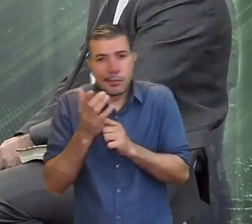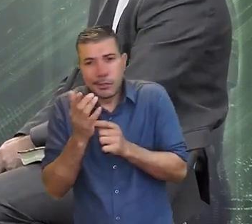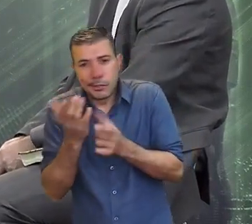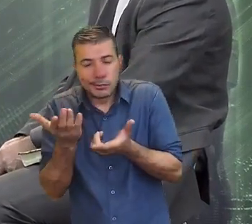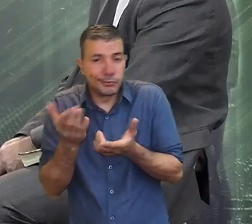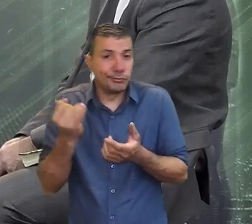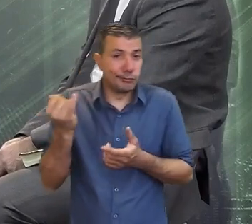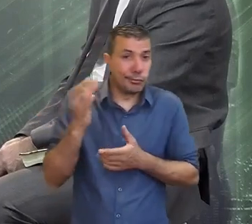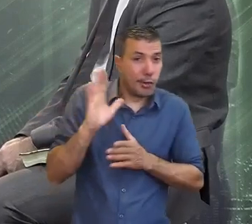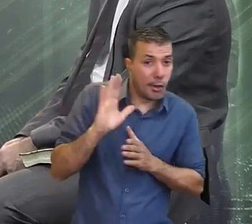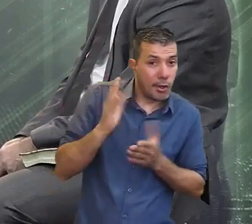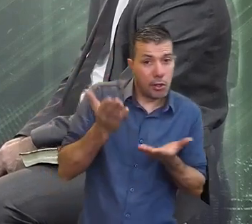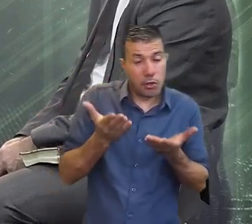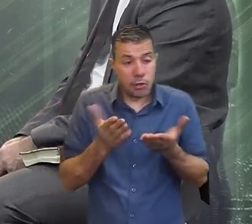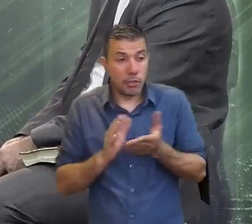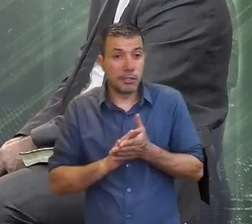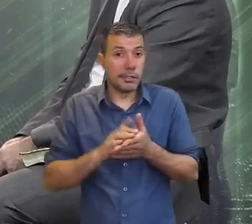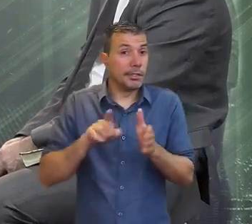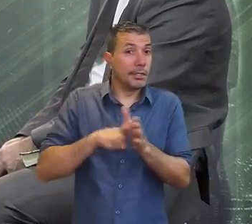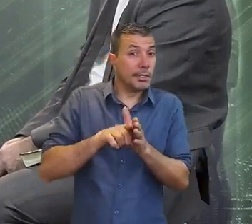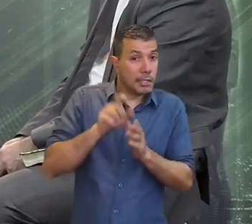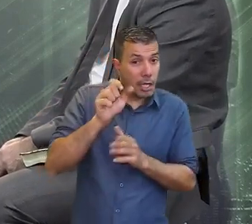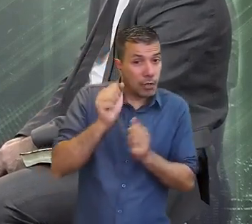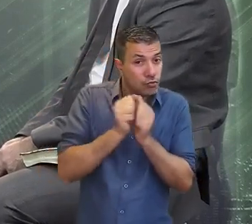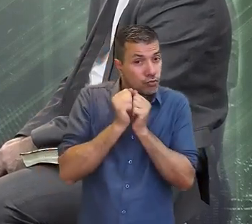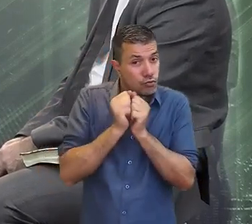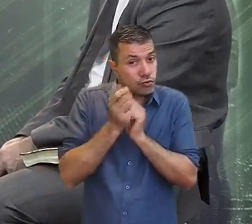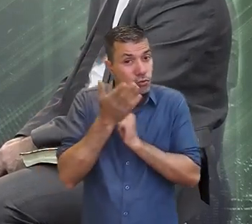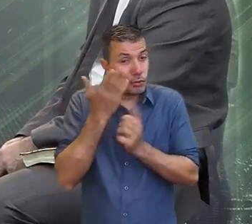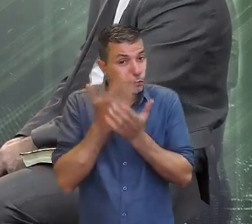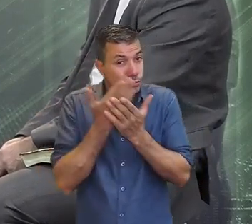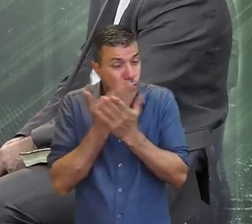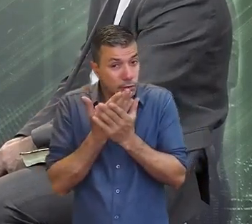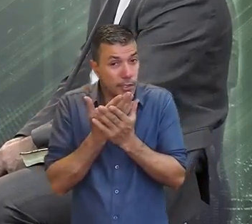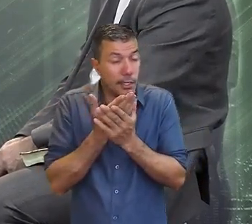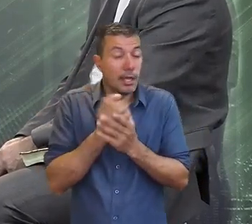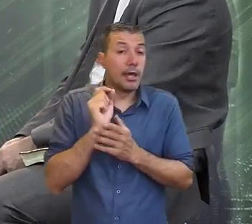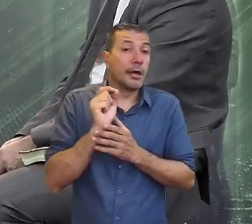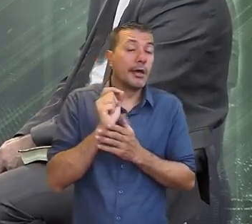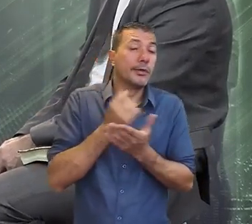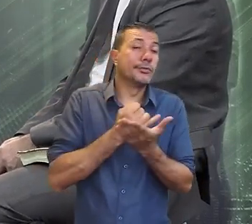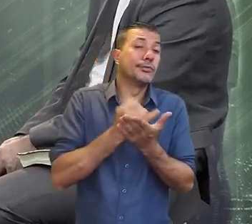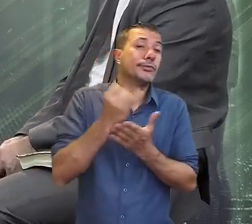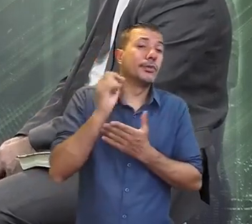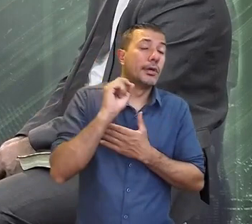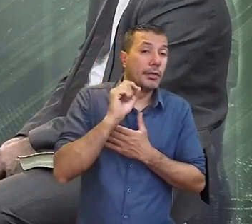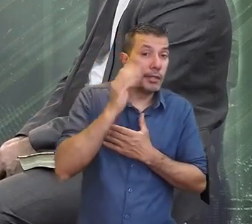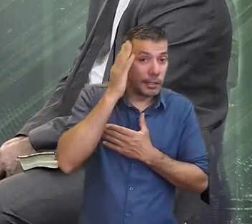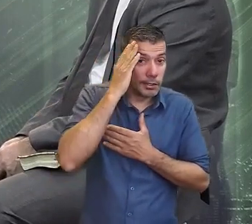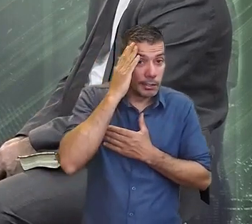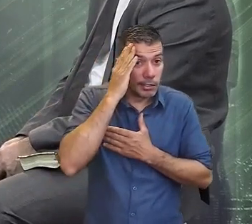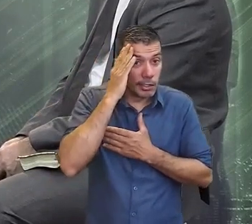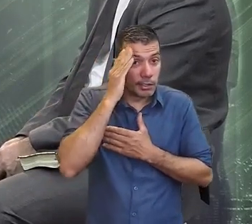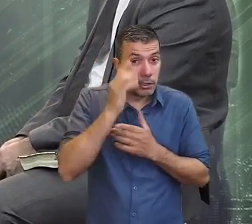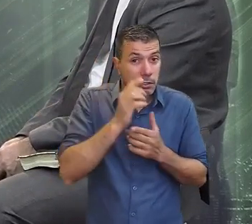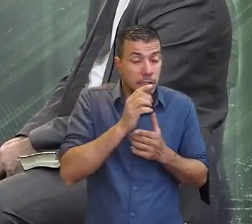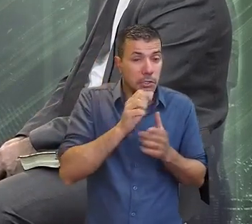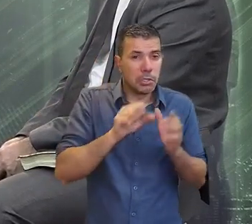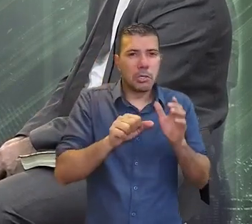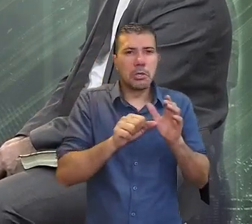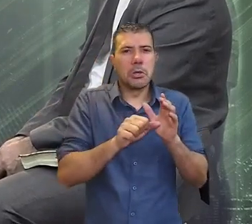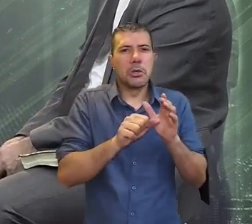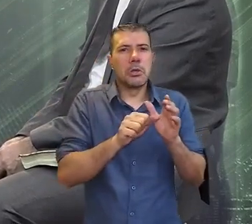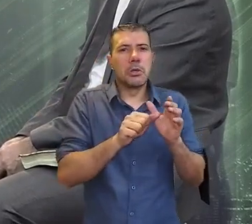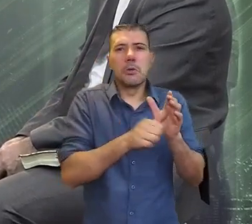Não importa, Bíblia, ela tem que estar nas suas mãos para que a gente possa estudar. E apenas uma introdução. Você sabe que nos primeiros séculos do